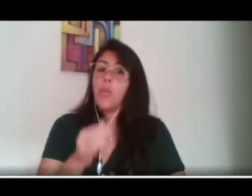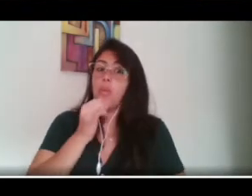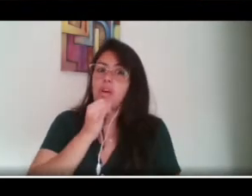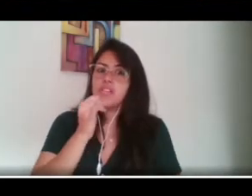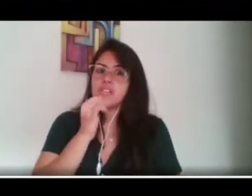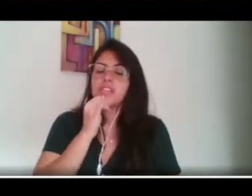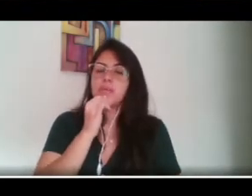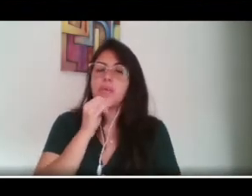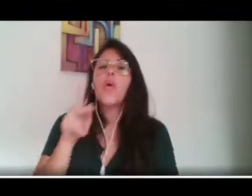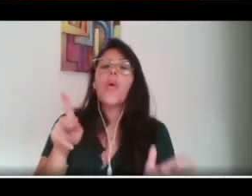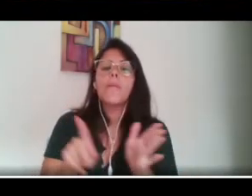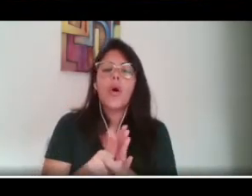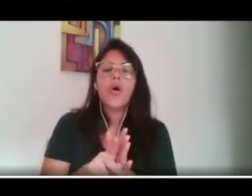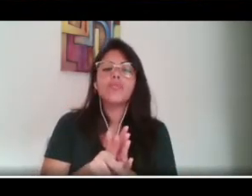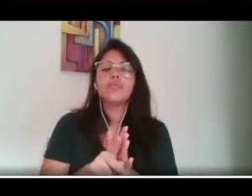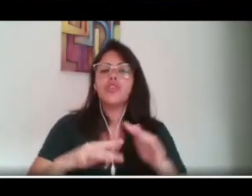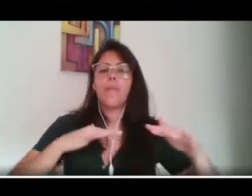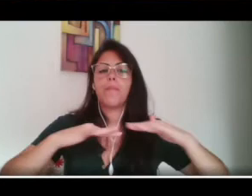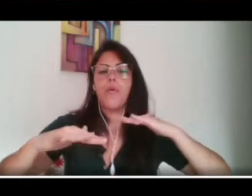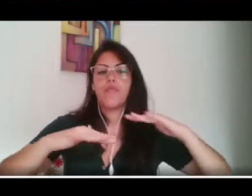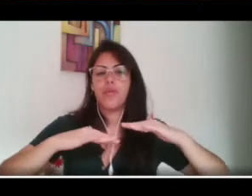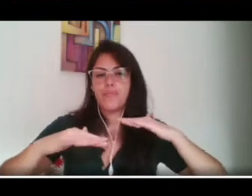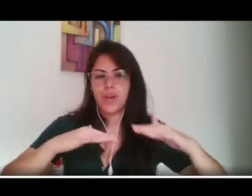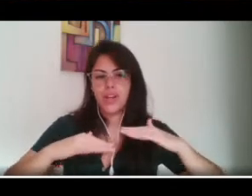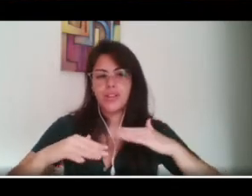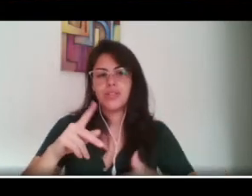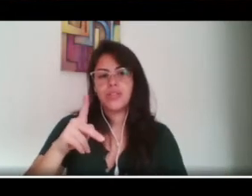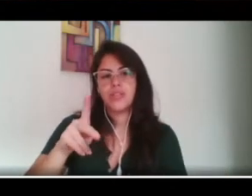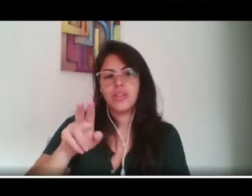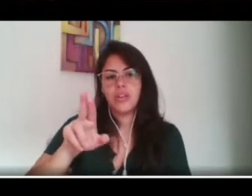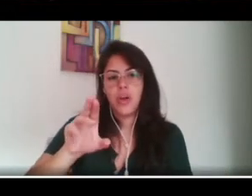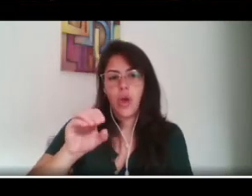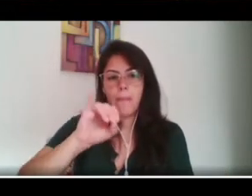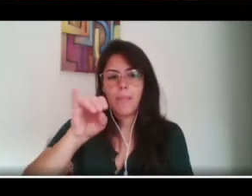projéteis, o que eu tenho no movimento de projéteis?